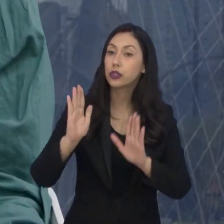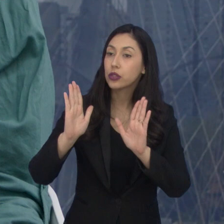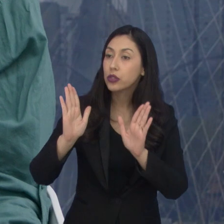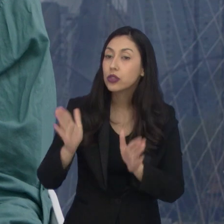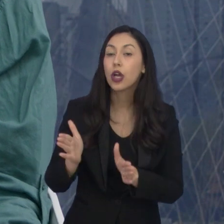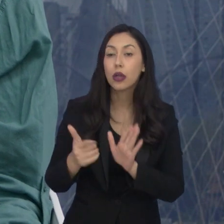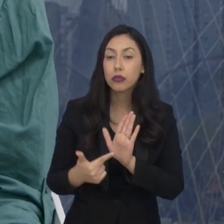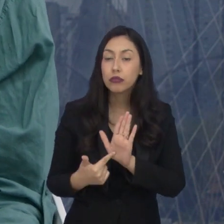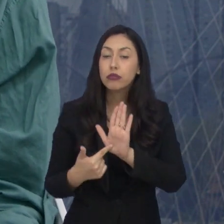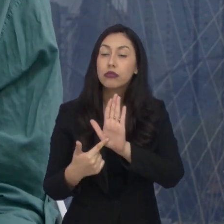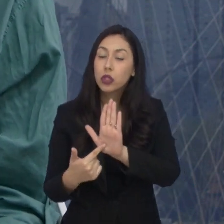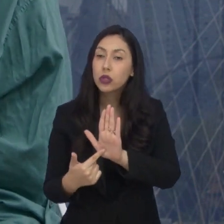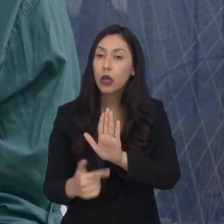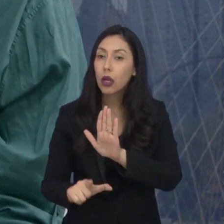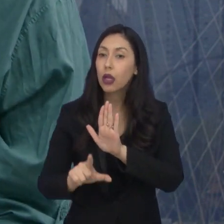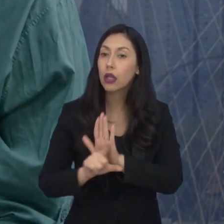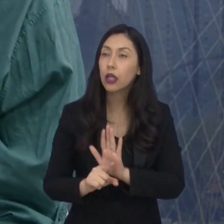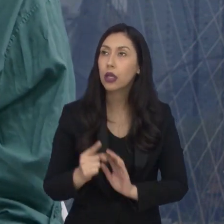a lei, né, a